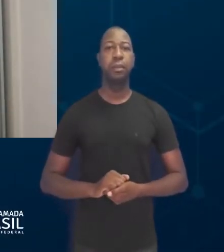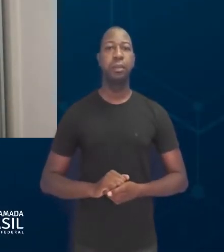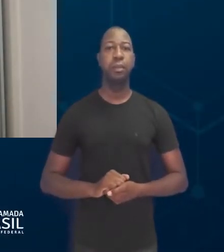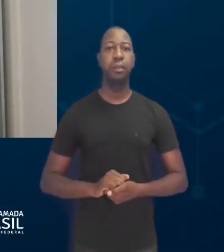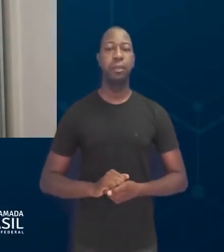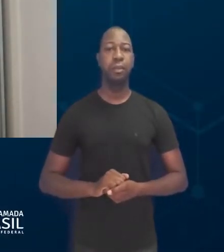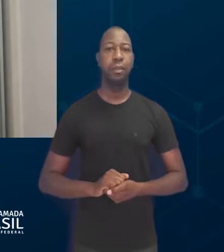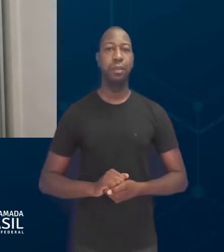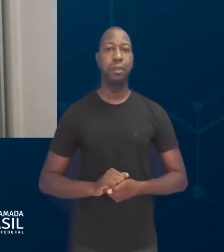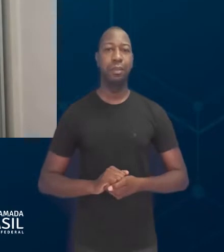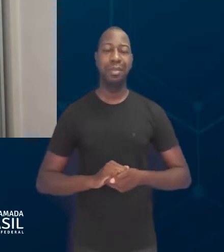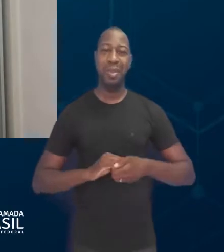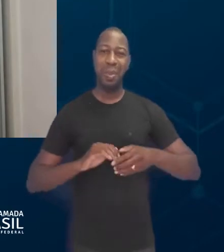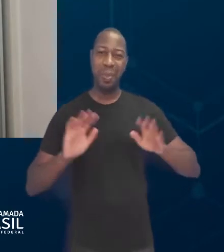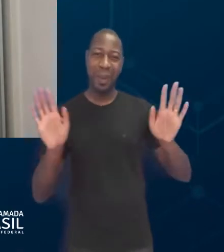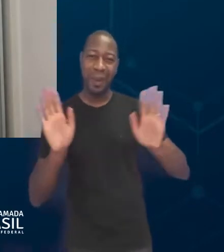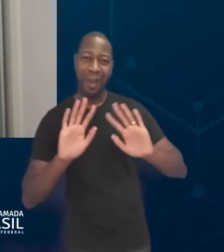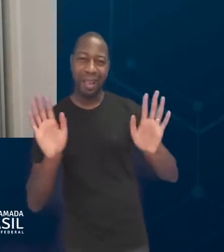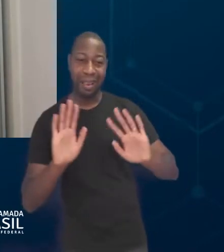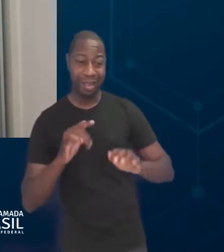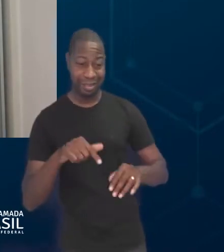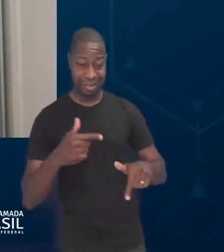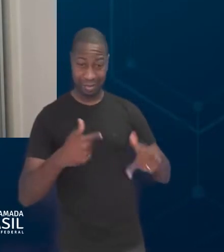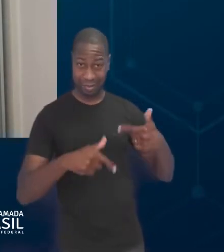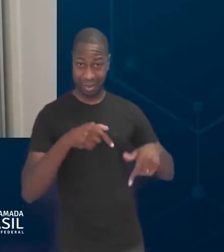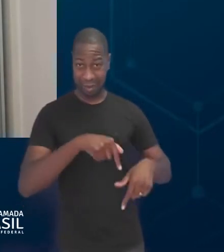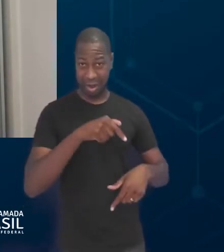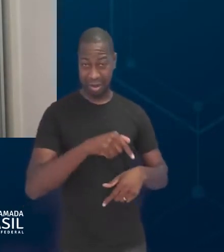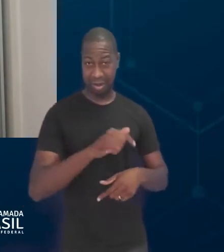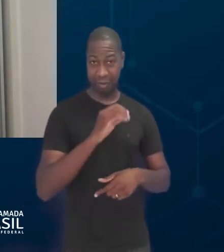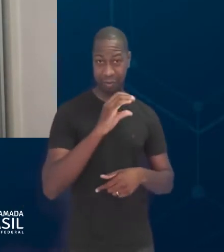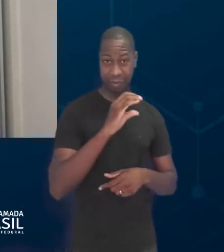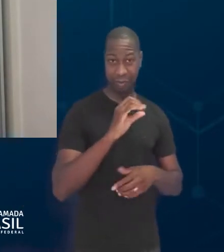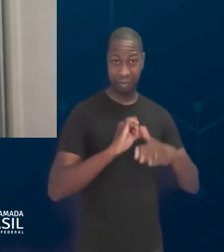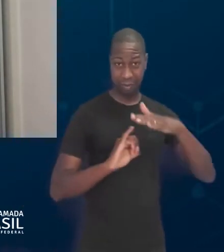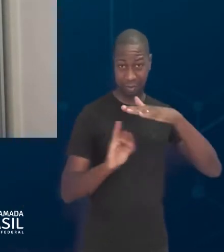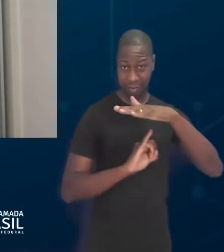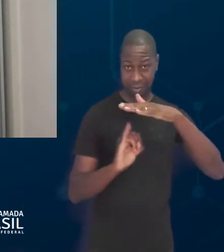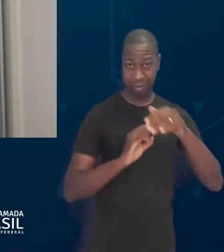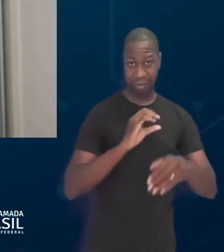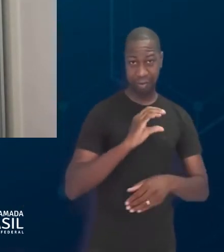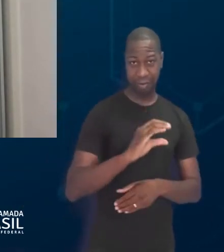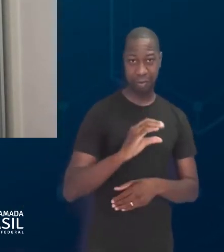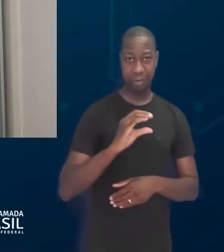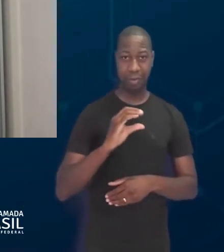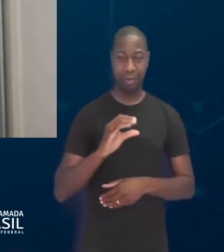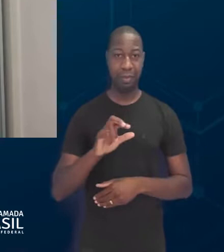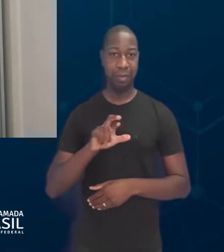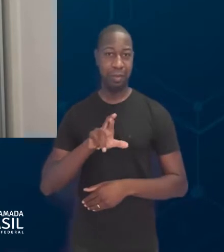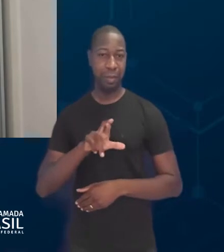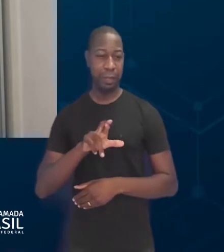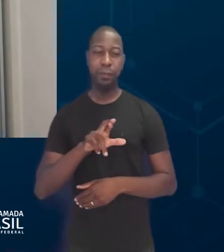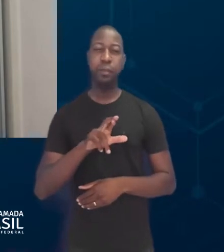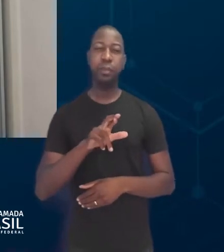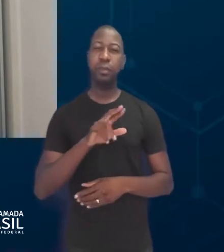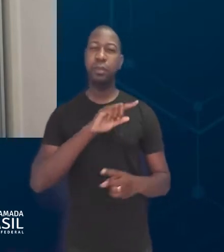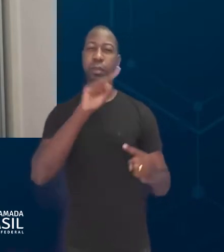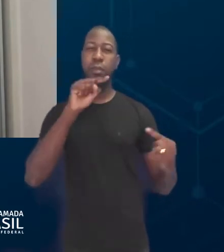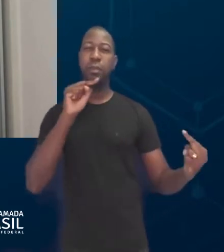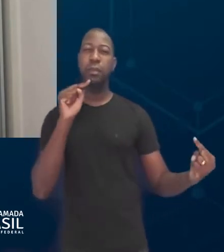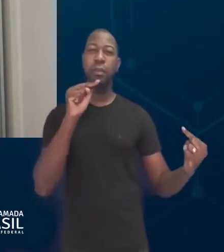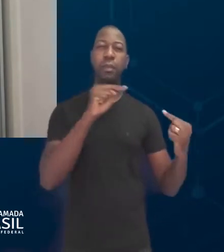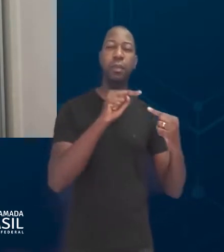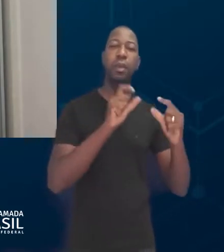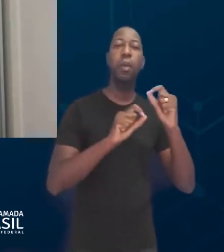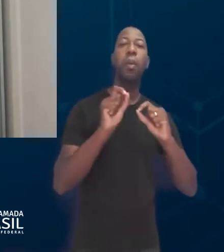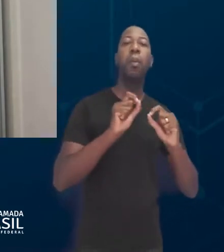Olá, eu sou a Gardênia do Instituto CCR. O foco do Instituto é promover a inclusão social por meio de ações de